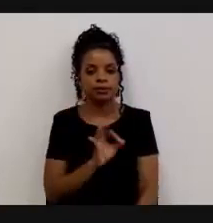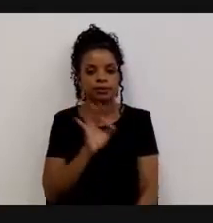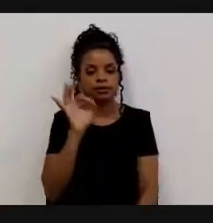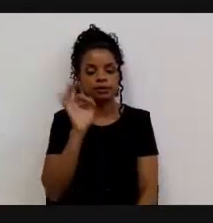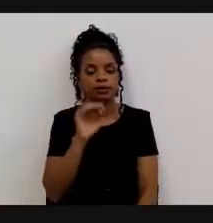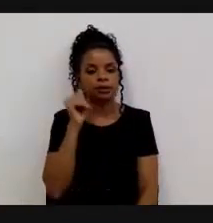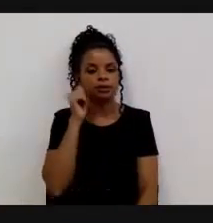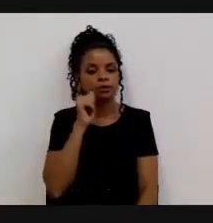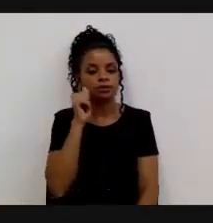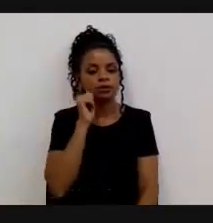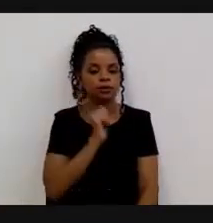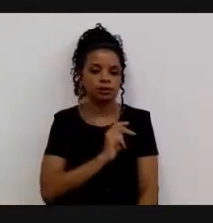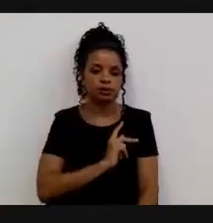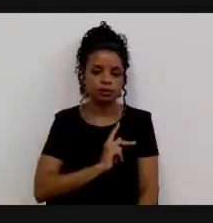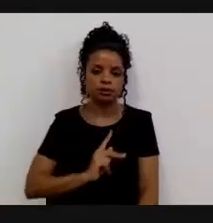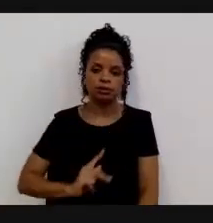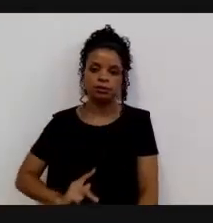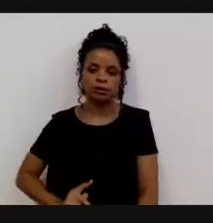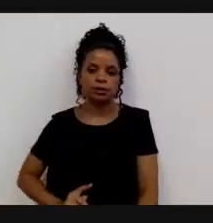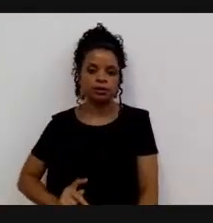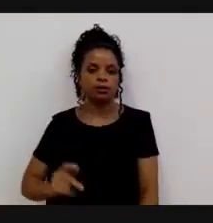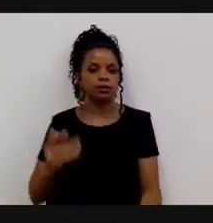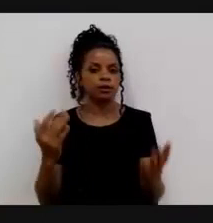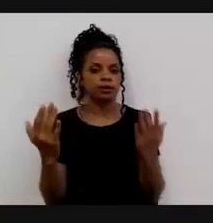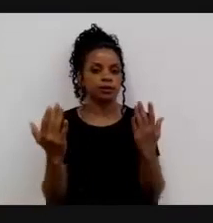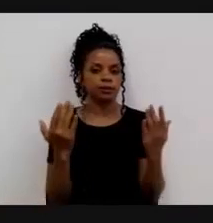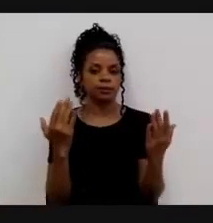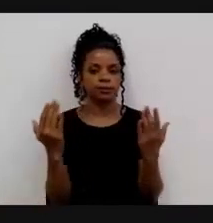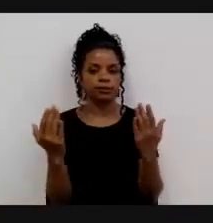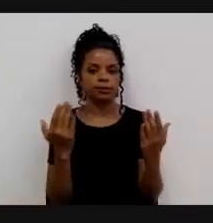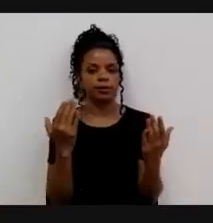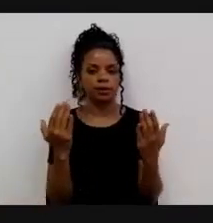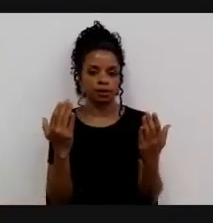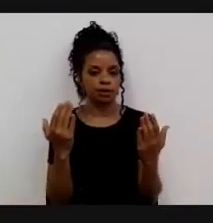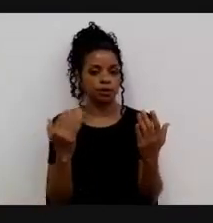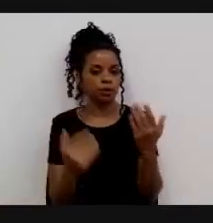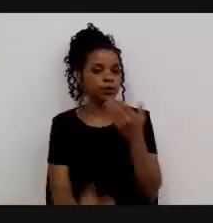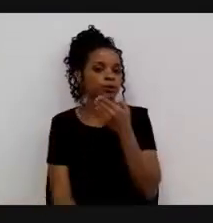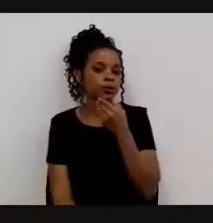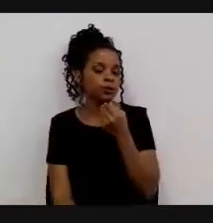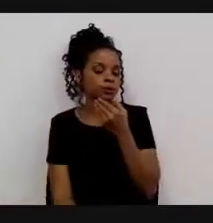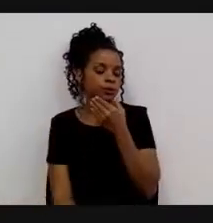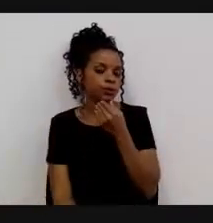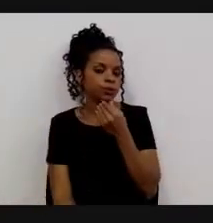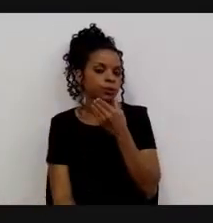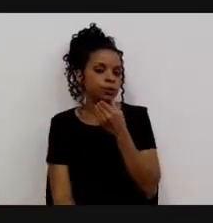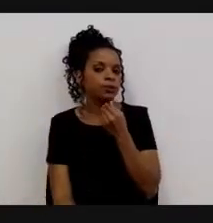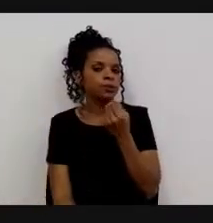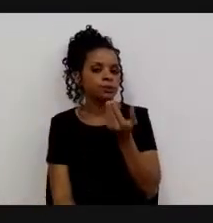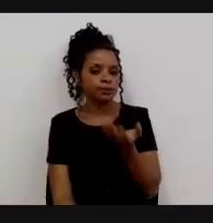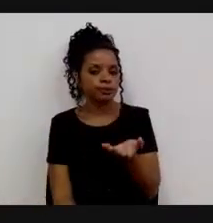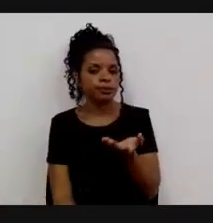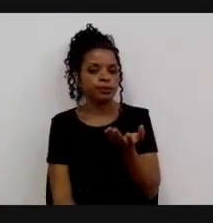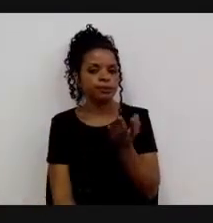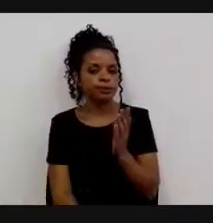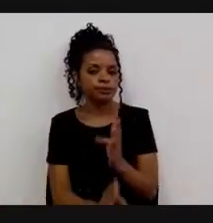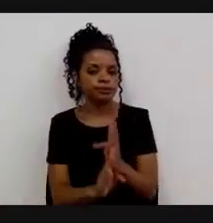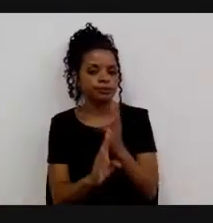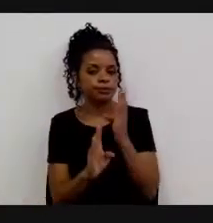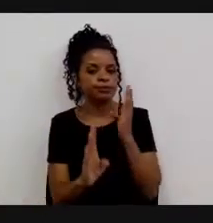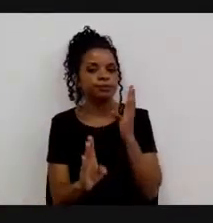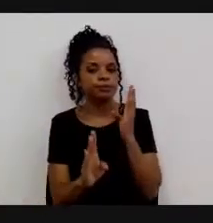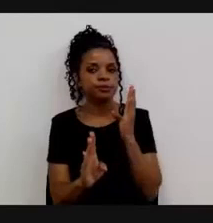de presidência e fazendo essa comparação com a masculina. Então, a gente verificou